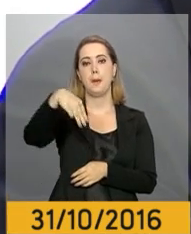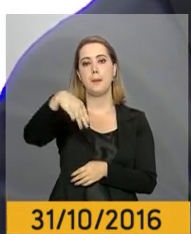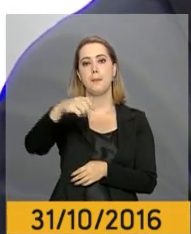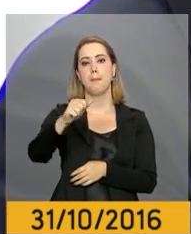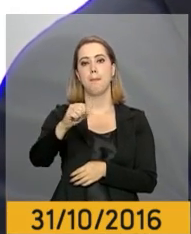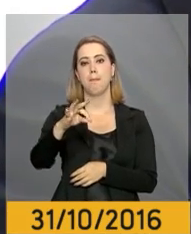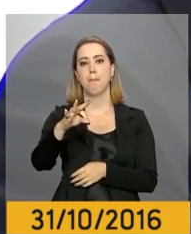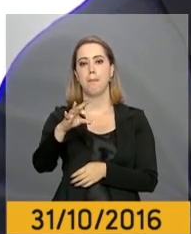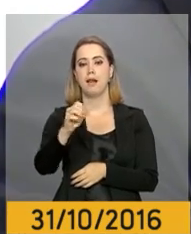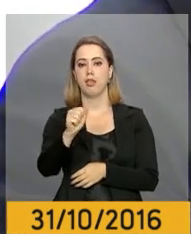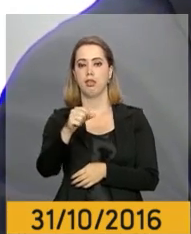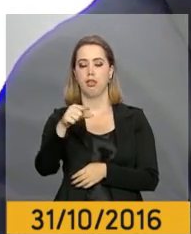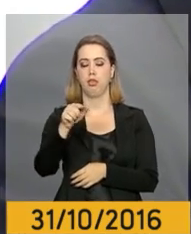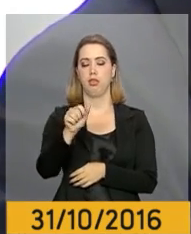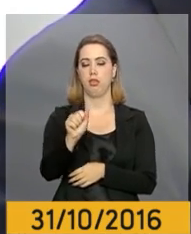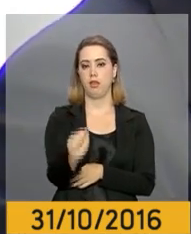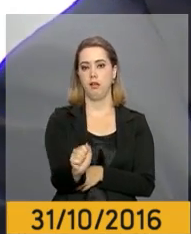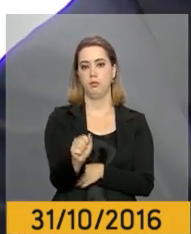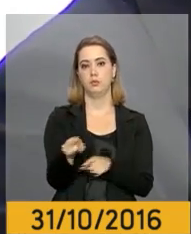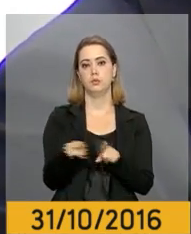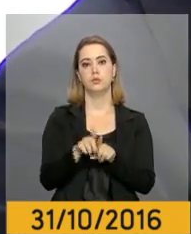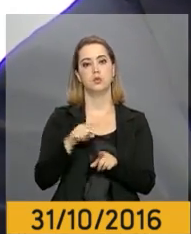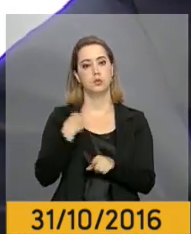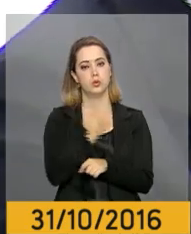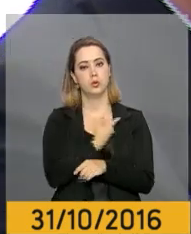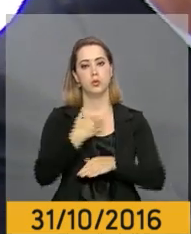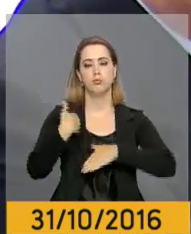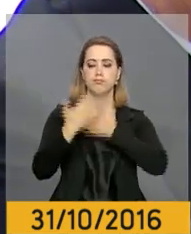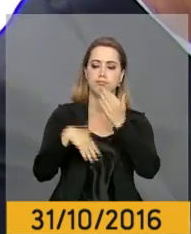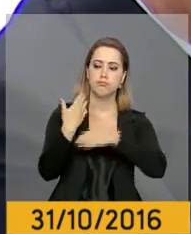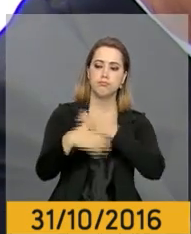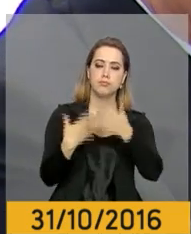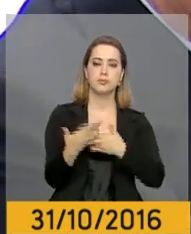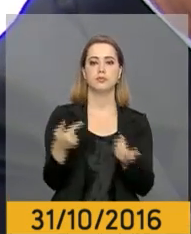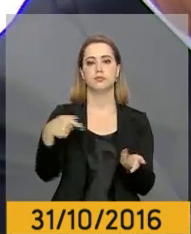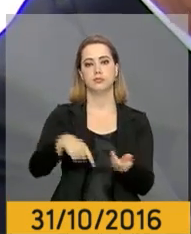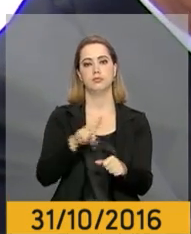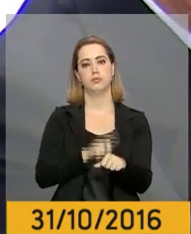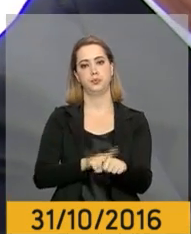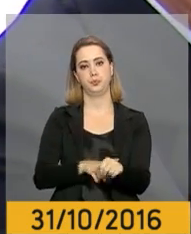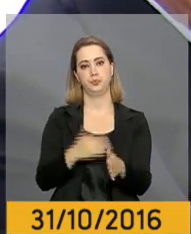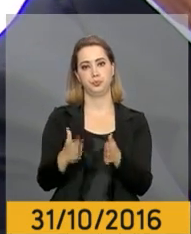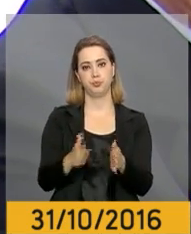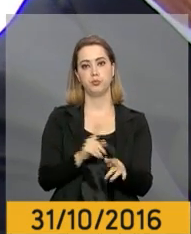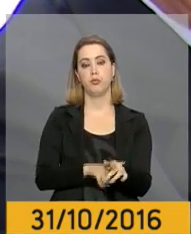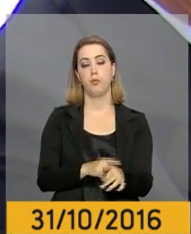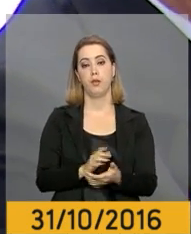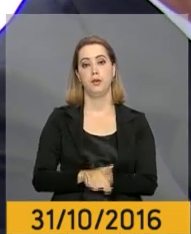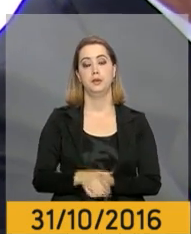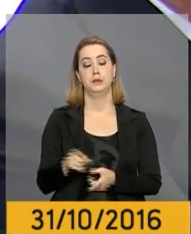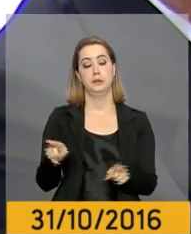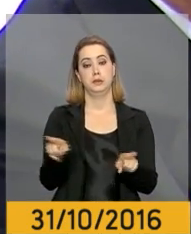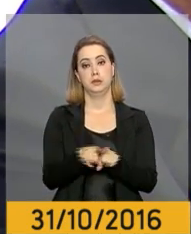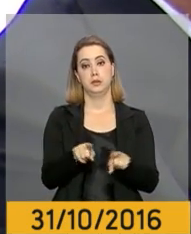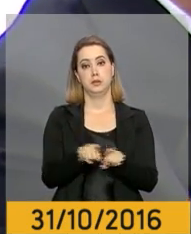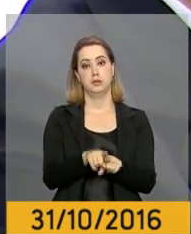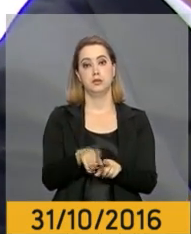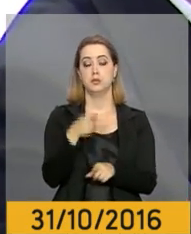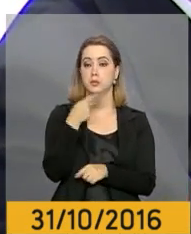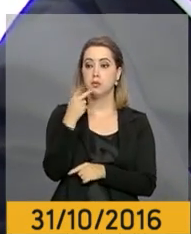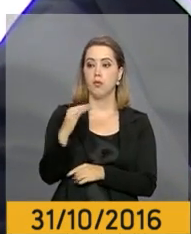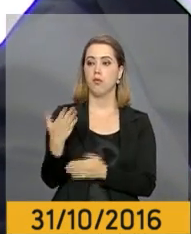Mat avançamos muito nesse período e permito-me também singularizar sua